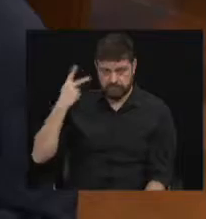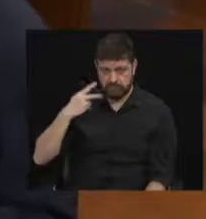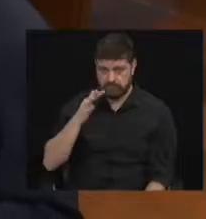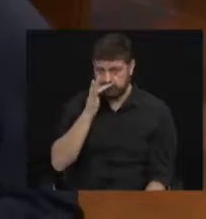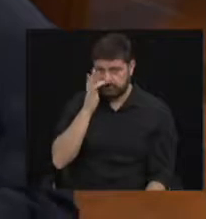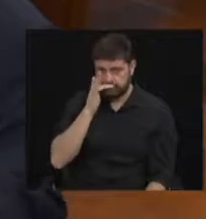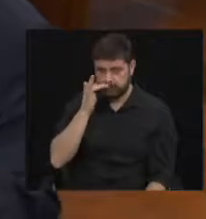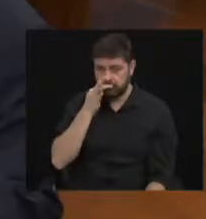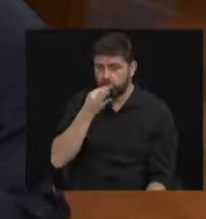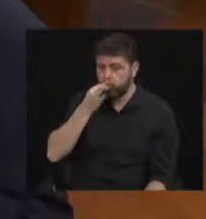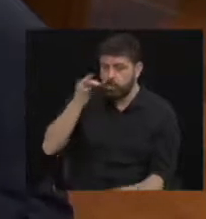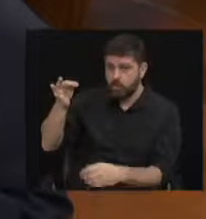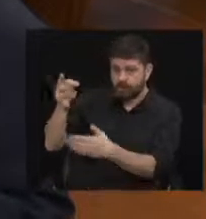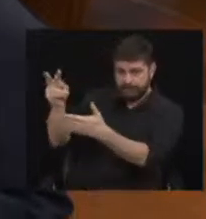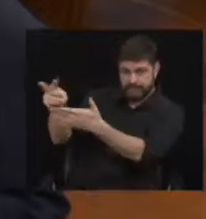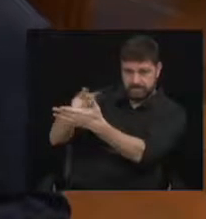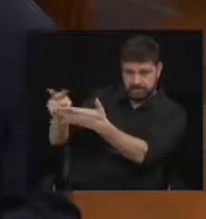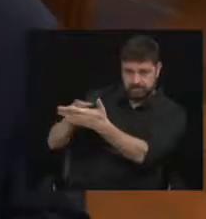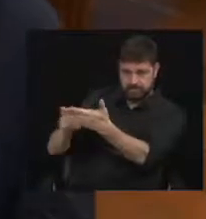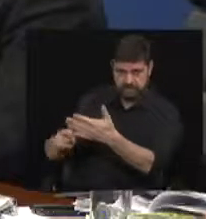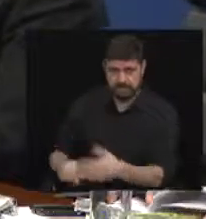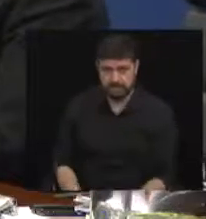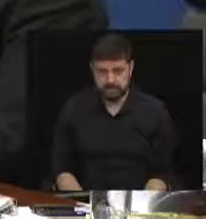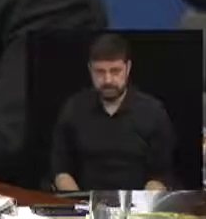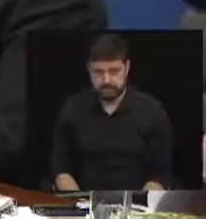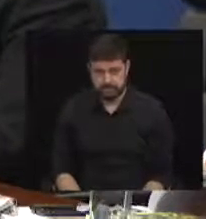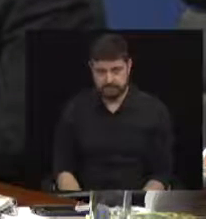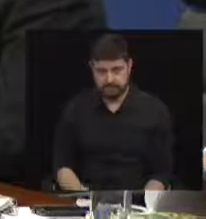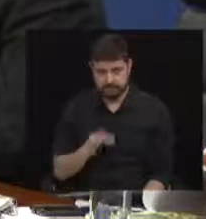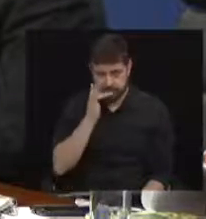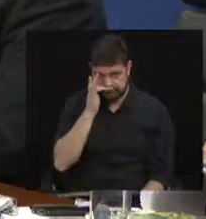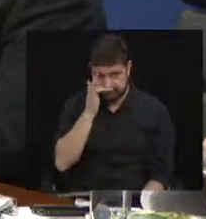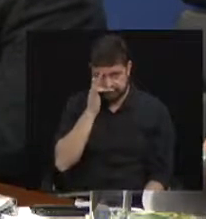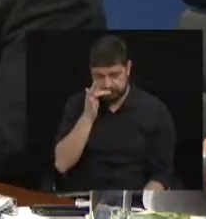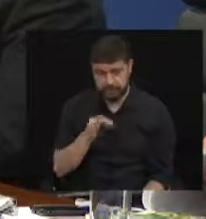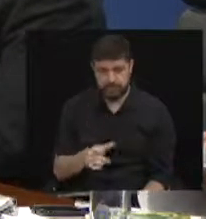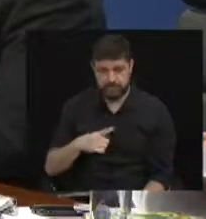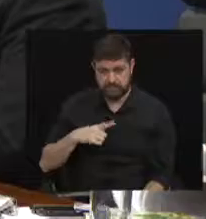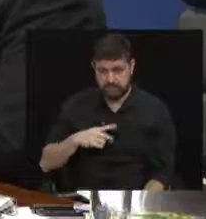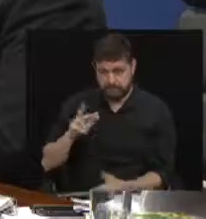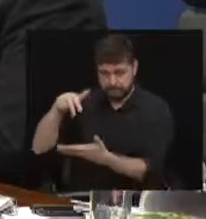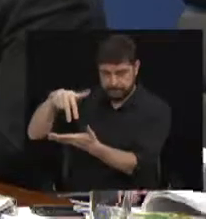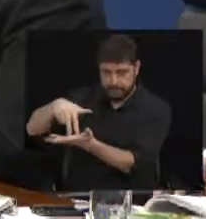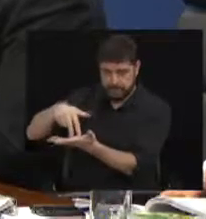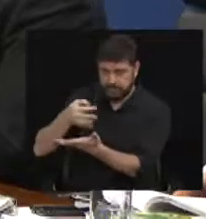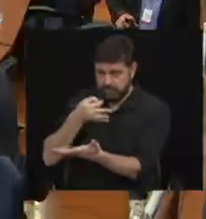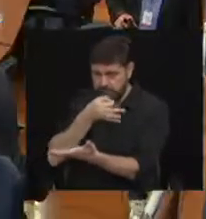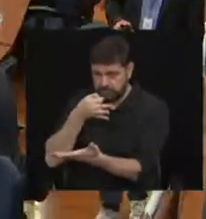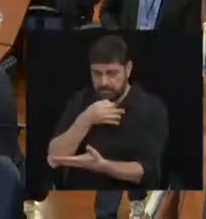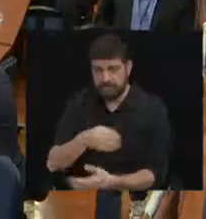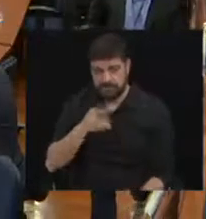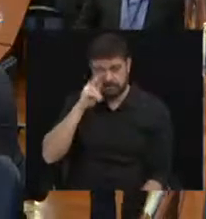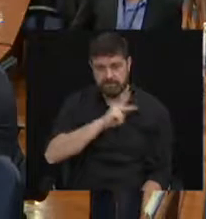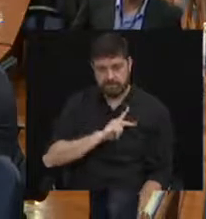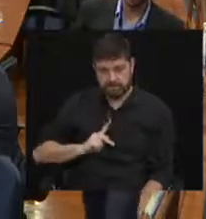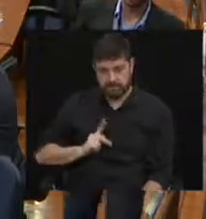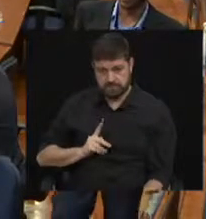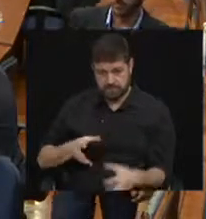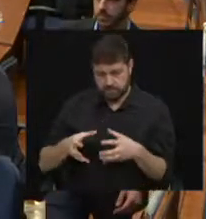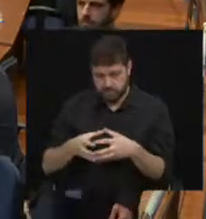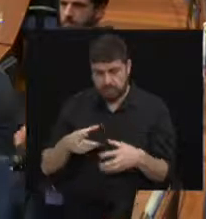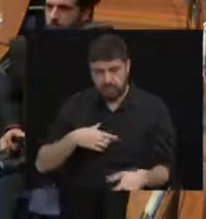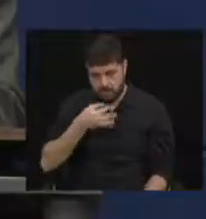bem especial para promover a implantação de unidades de saúde no loteamento Boa Vista, em atendimentos às disposições do Programa de Fortalecimento da